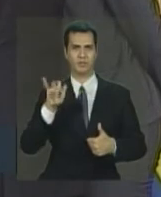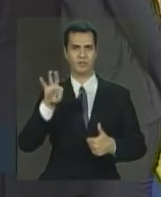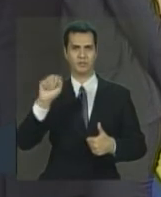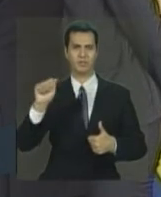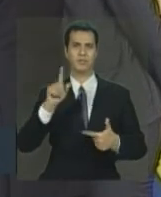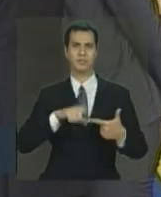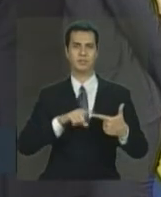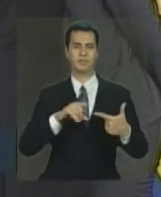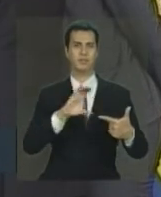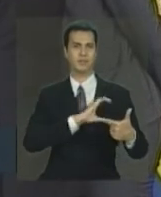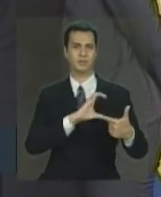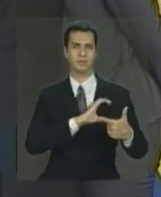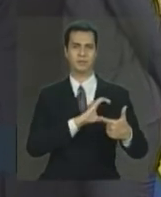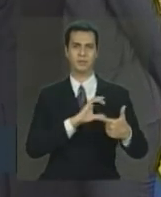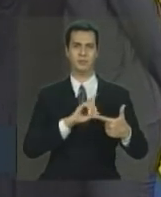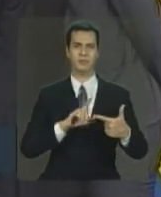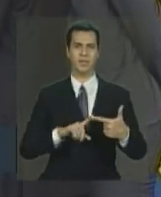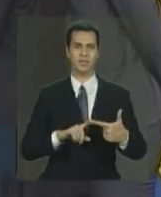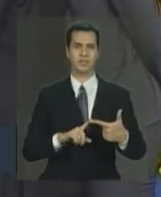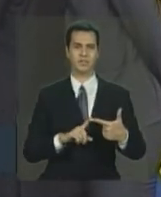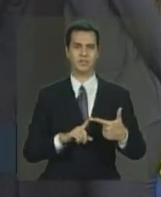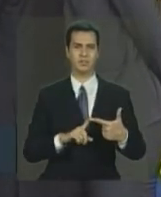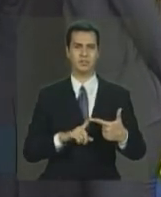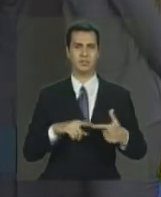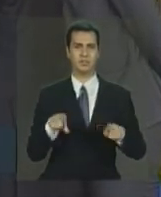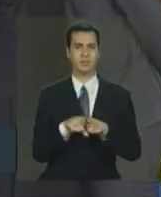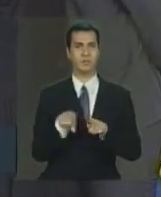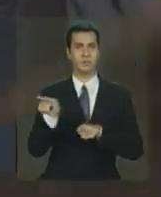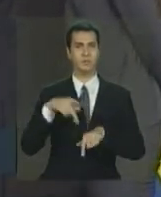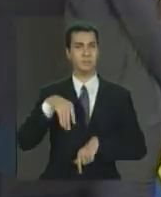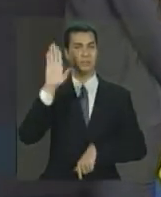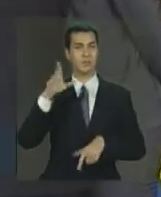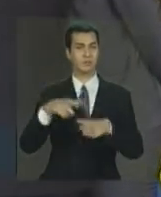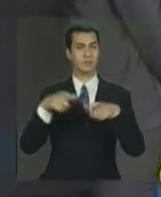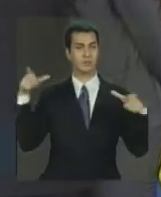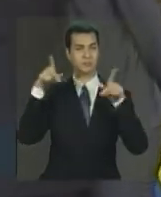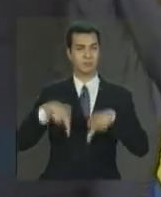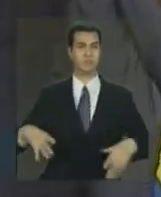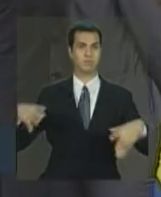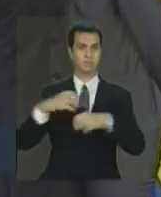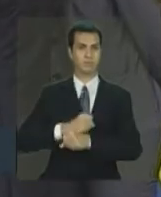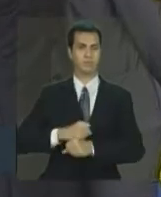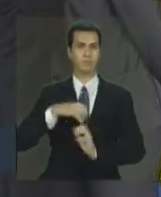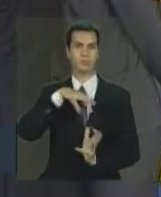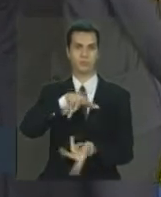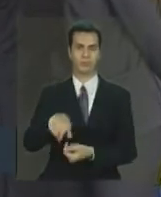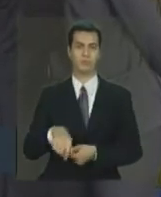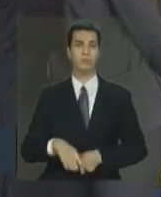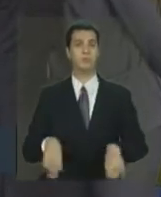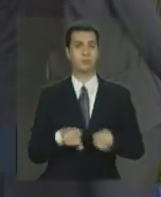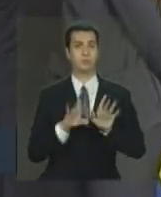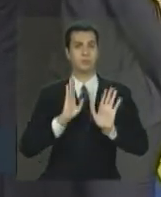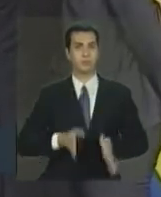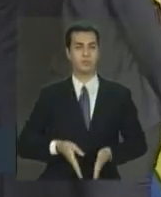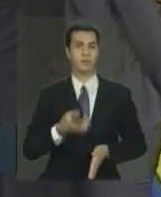É o país mais populoso do mundo. Em 2002, já contava com mais de 1 bilhão de habitantes.